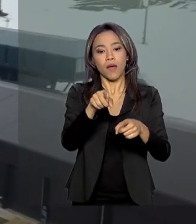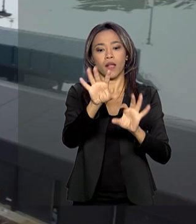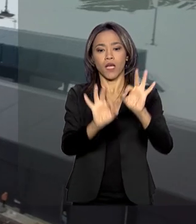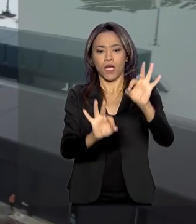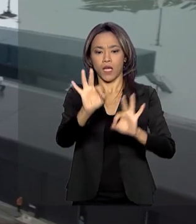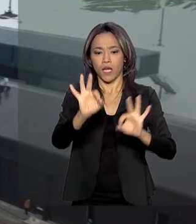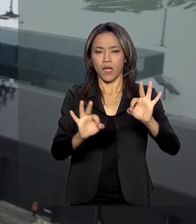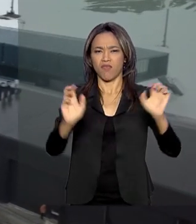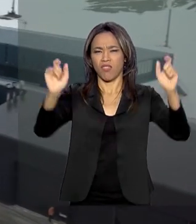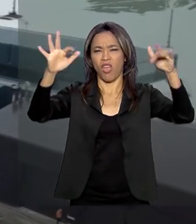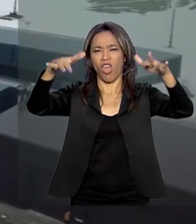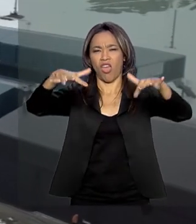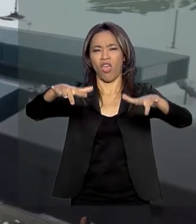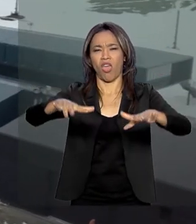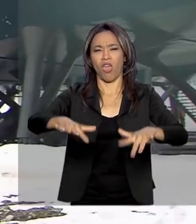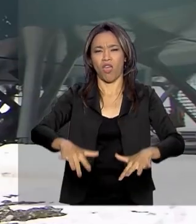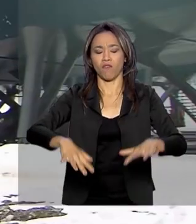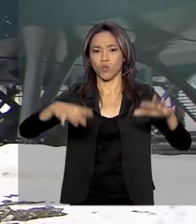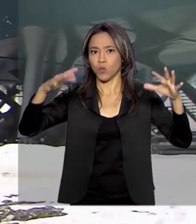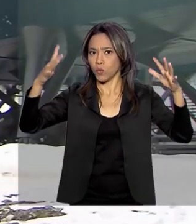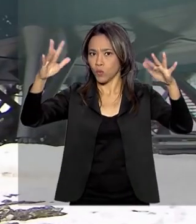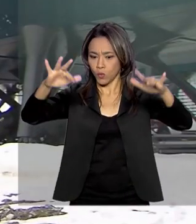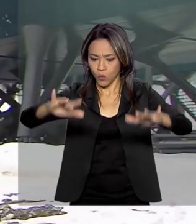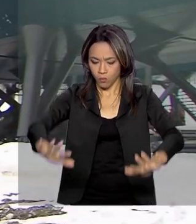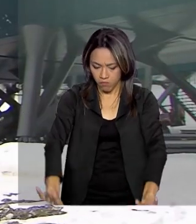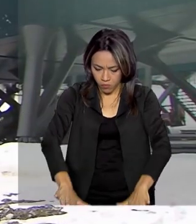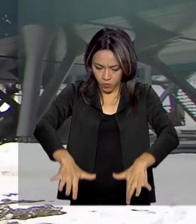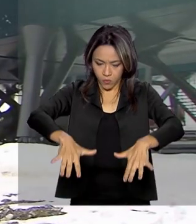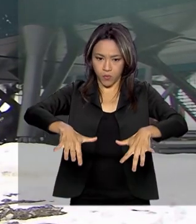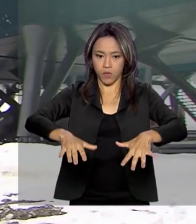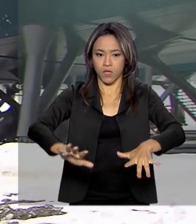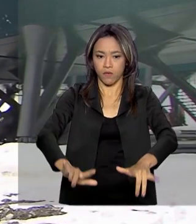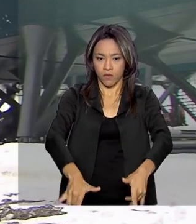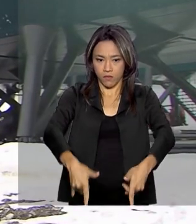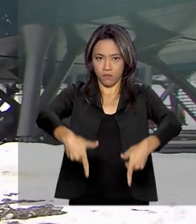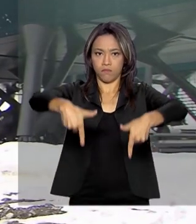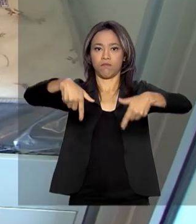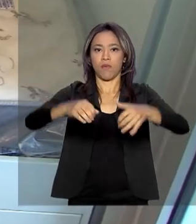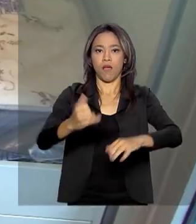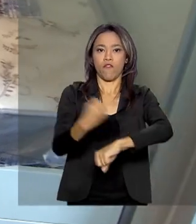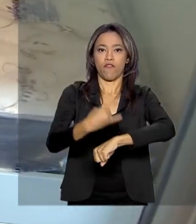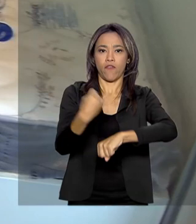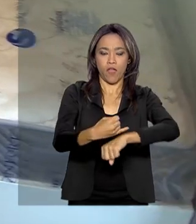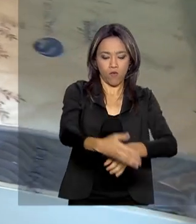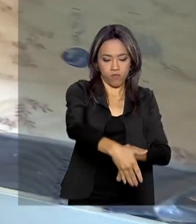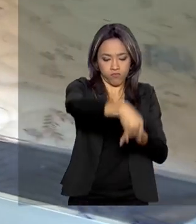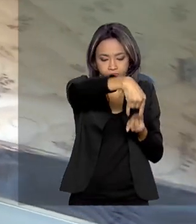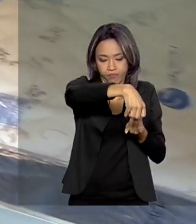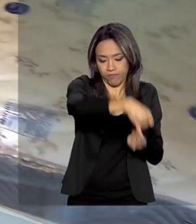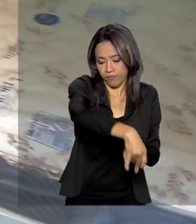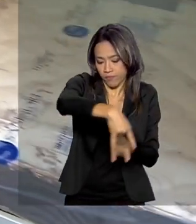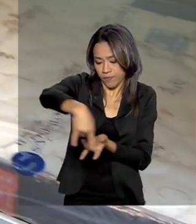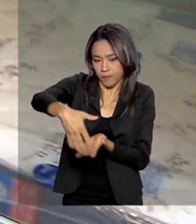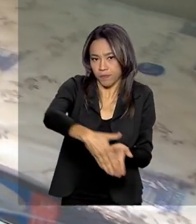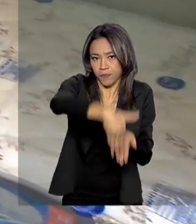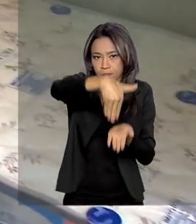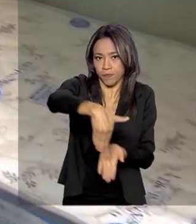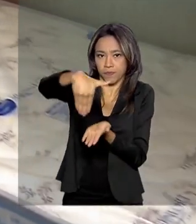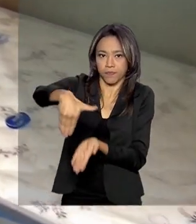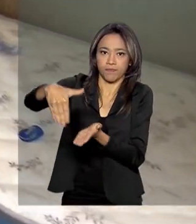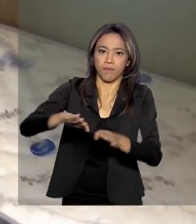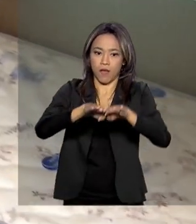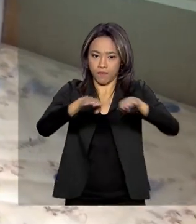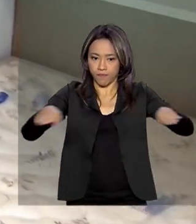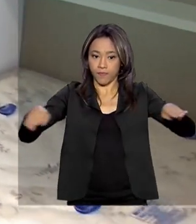camada de neve que se forma no inverno, o prédio foi colocado em uma estrutura elevada. A estação também oferece conforto. Os